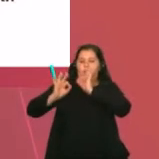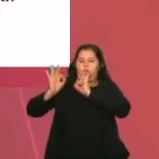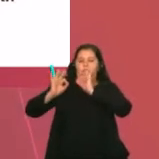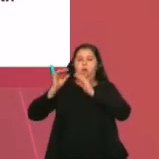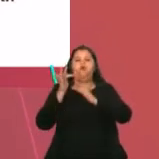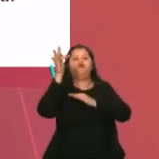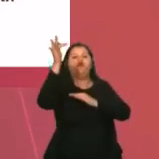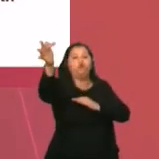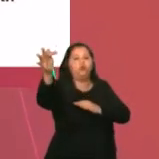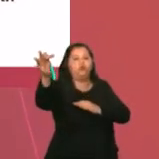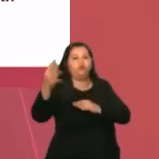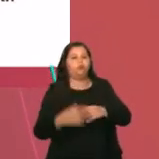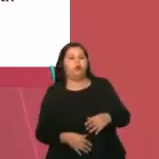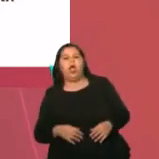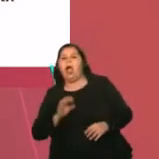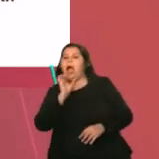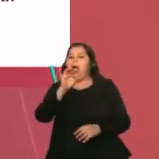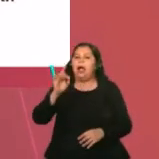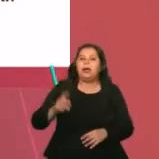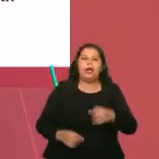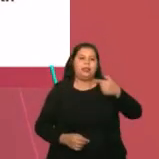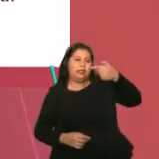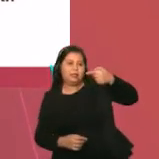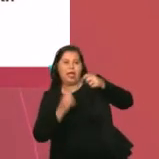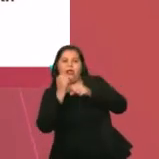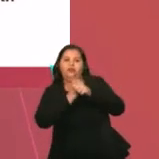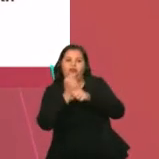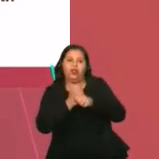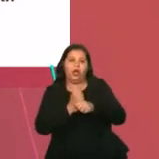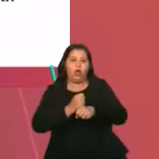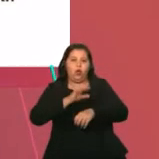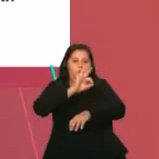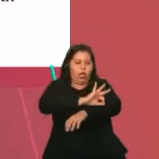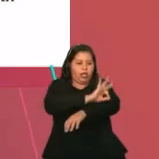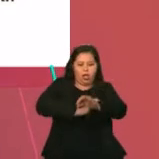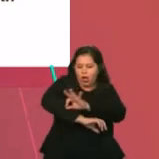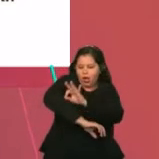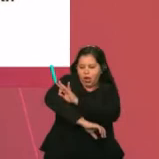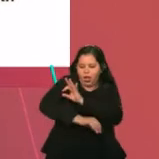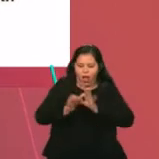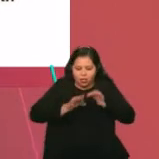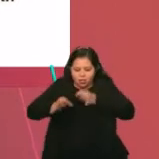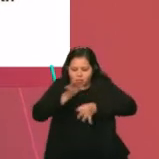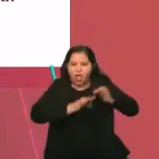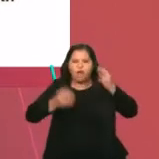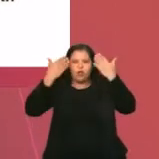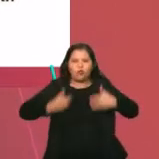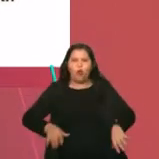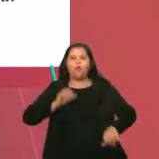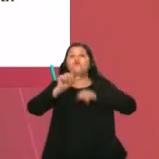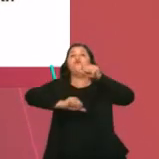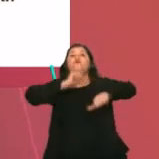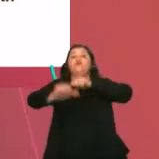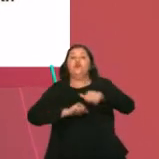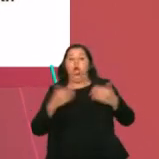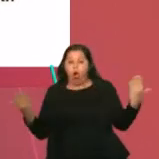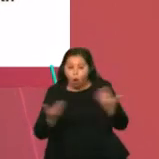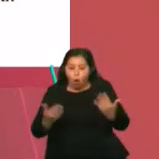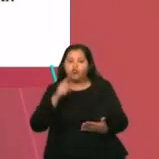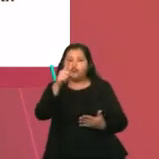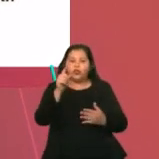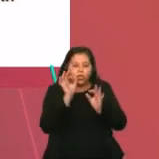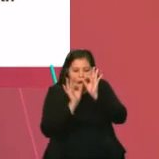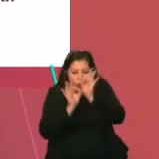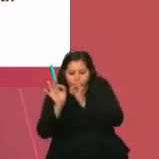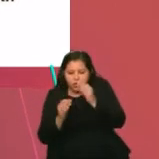a cada sete anos você muda todas as células do seu corpo Ok então você hoje tá programando o que que você